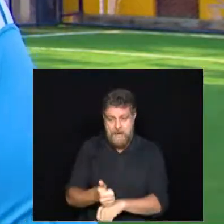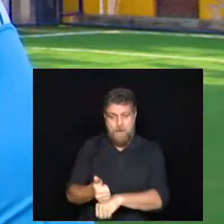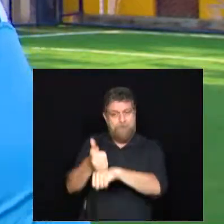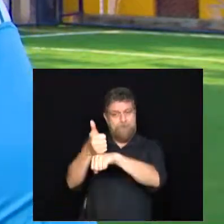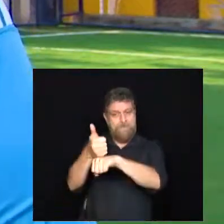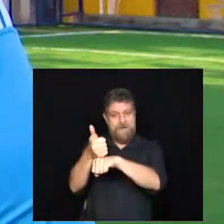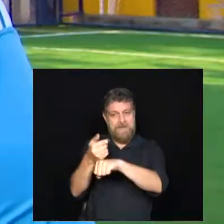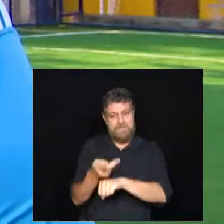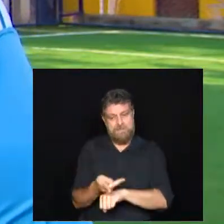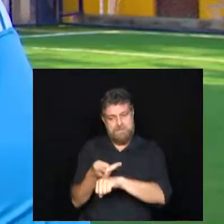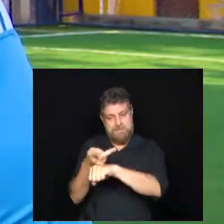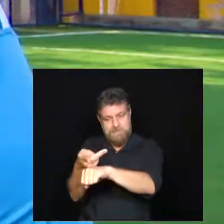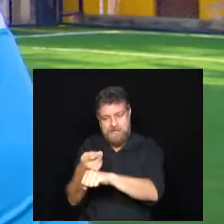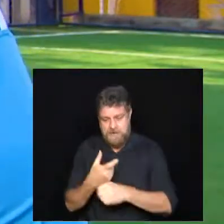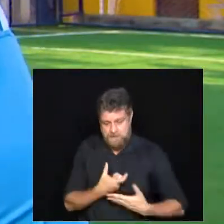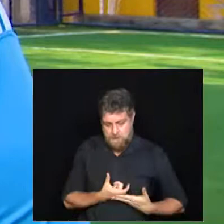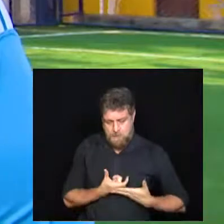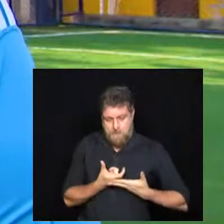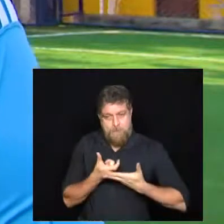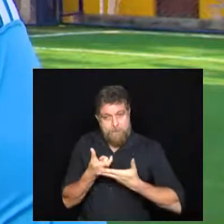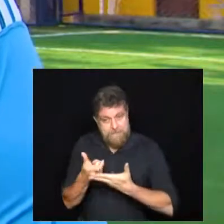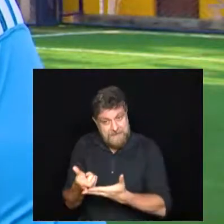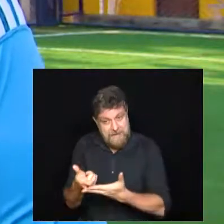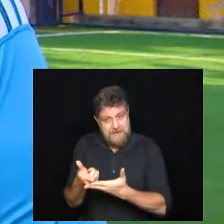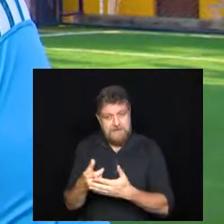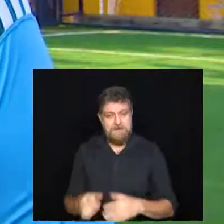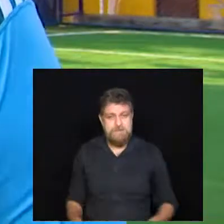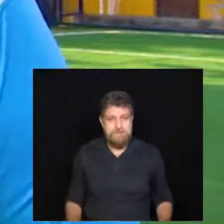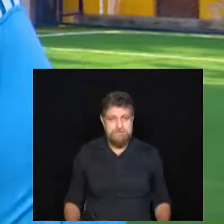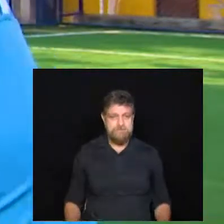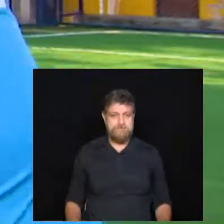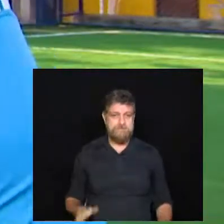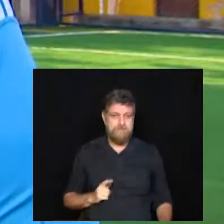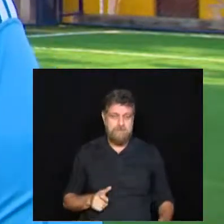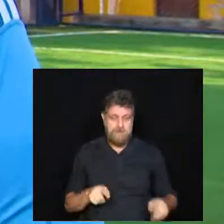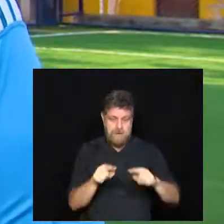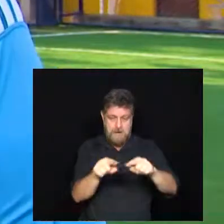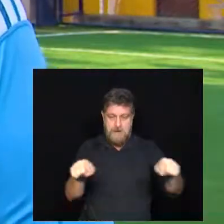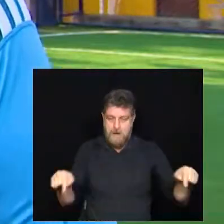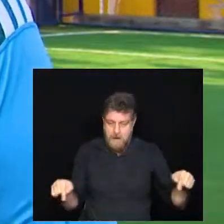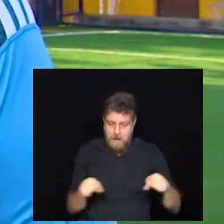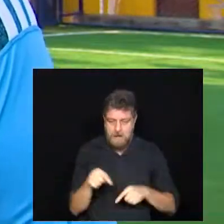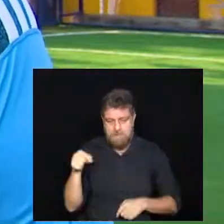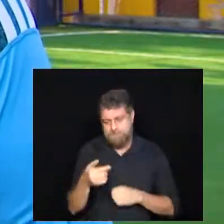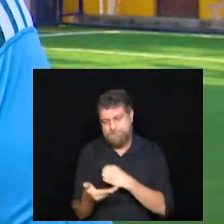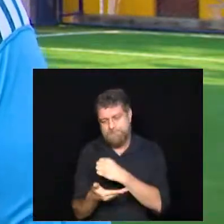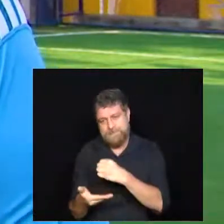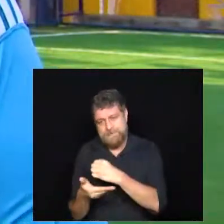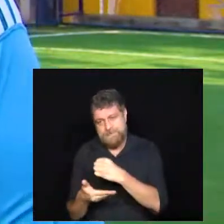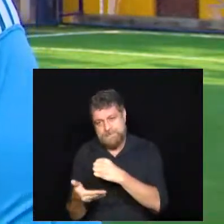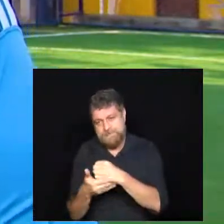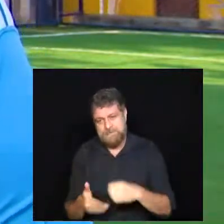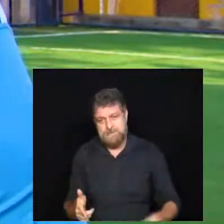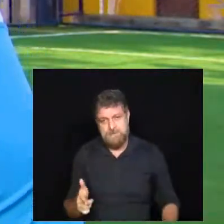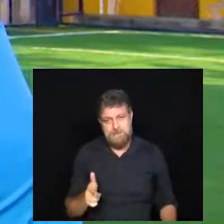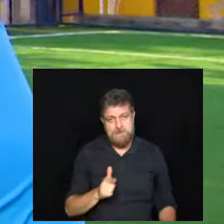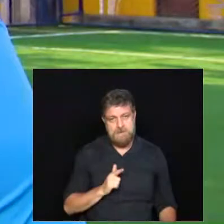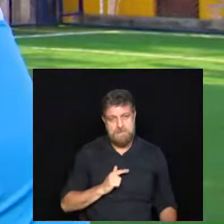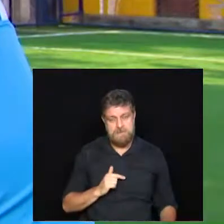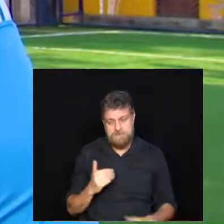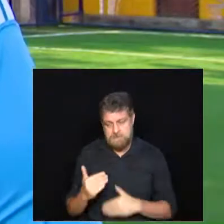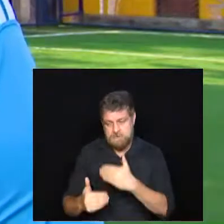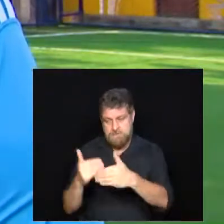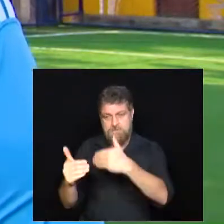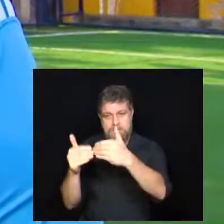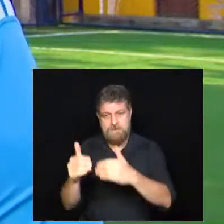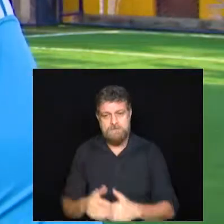custear medalhas, troféus. E as quadras, né? As quadras aí é essencial para estar desenvolvendo trabalho